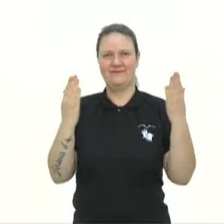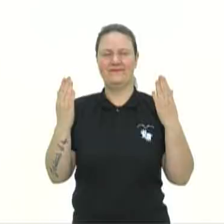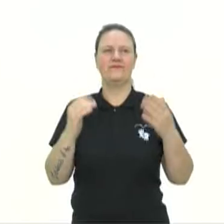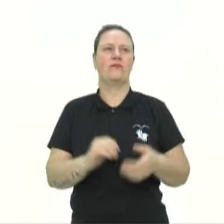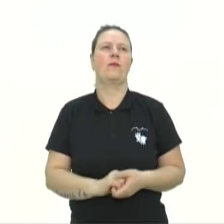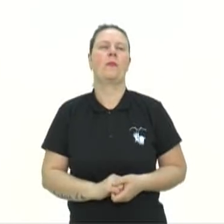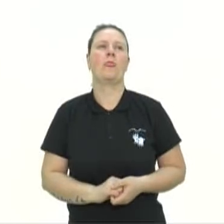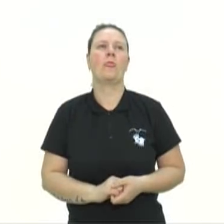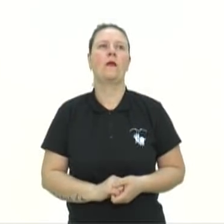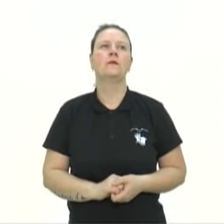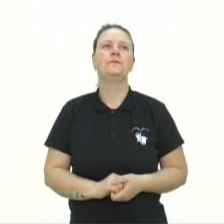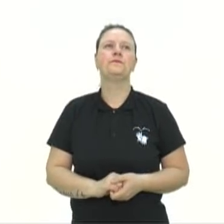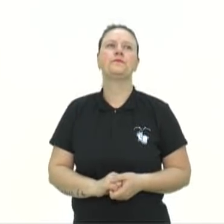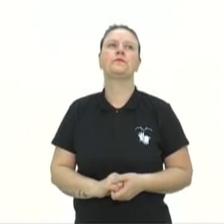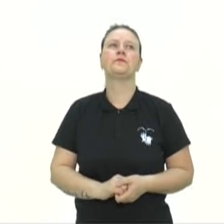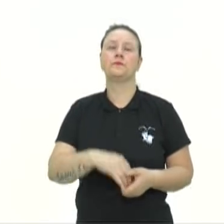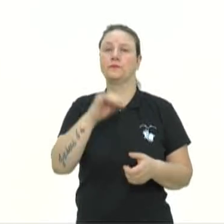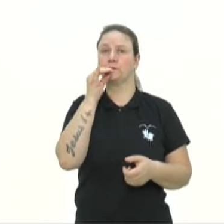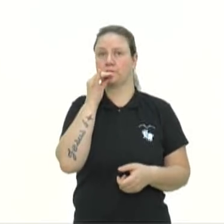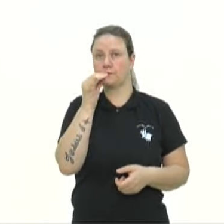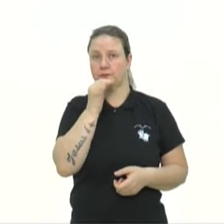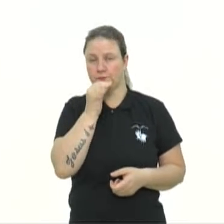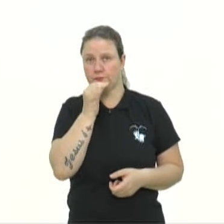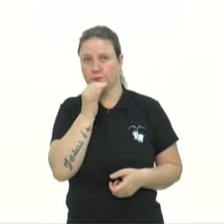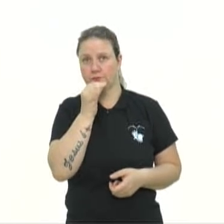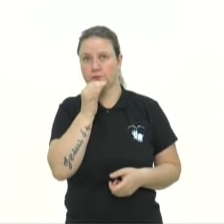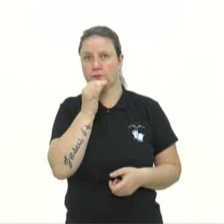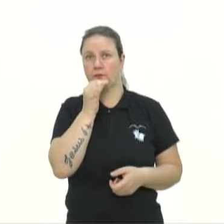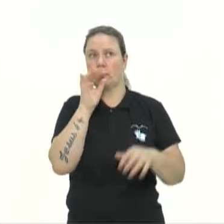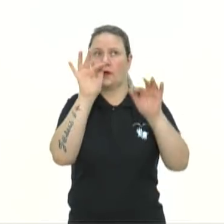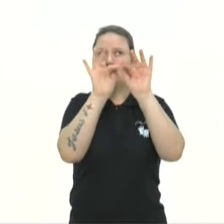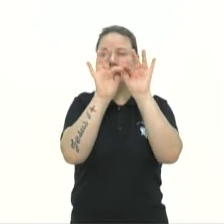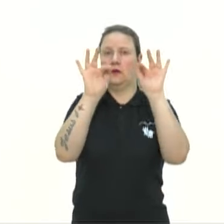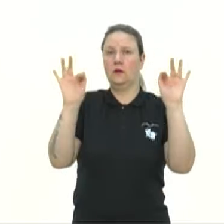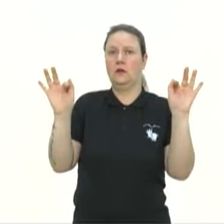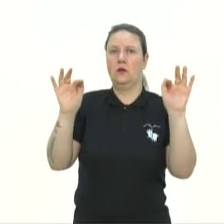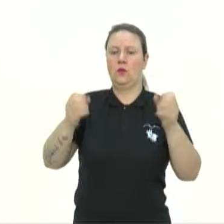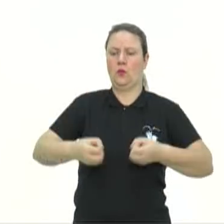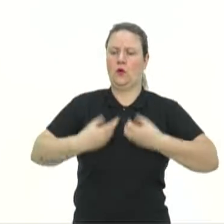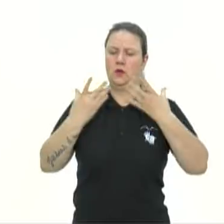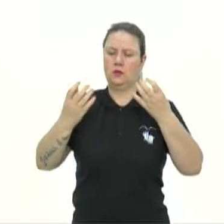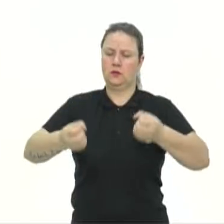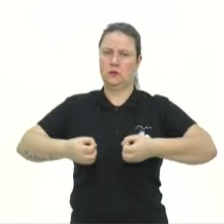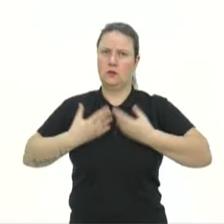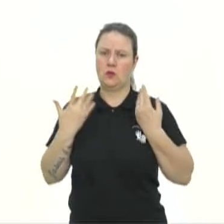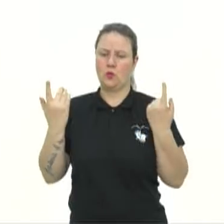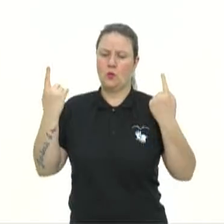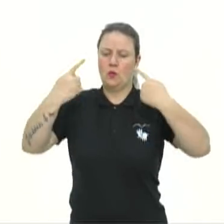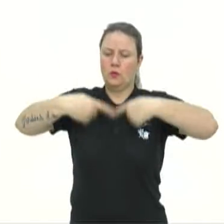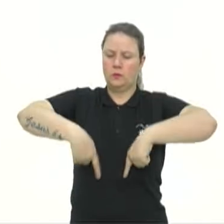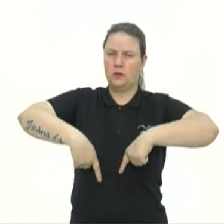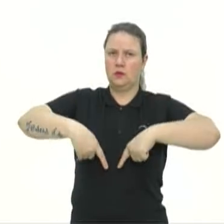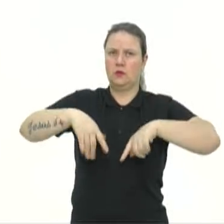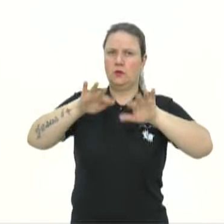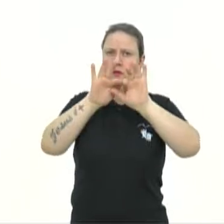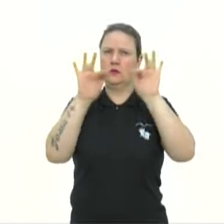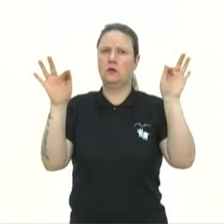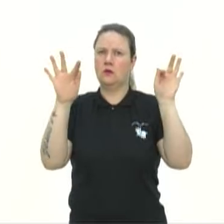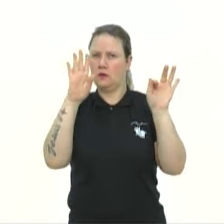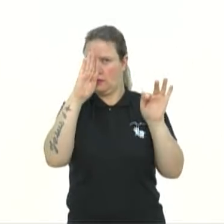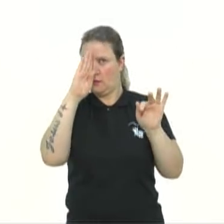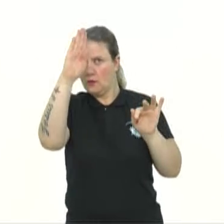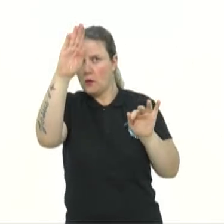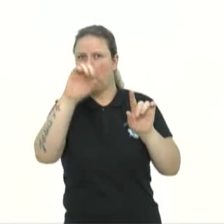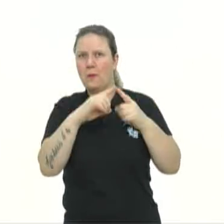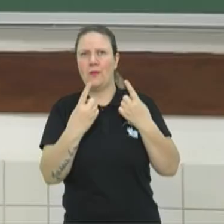A oração adverbial concessiva, a oração desse cunho, expressa a oposição à oração principal, mas não é capaz de